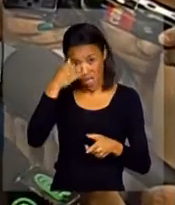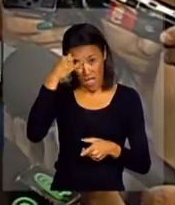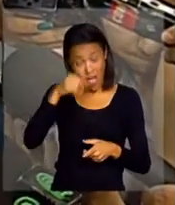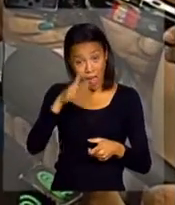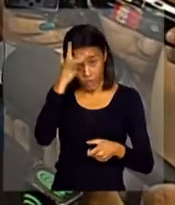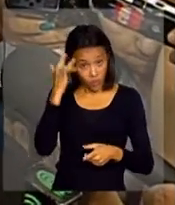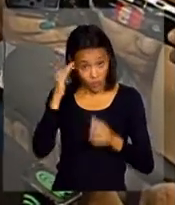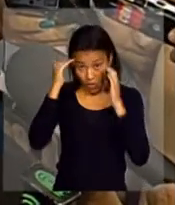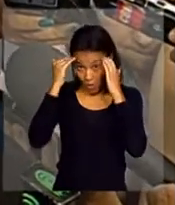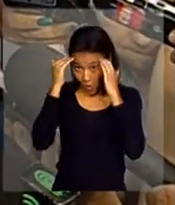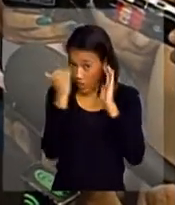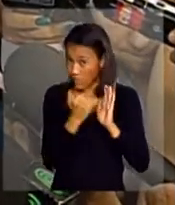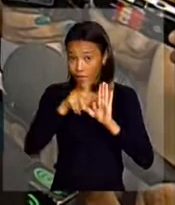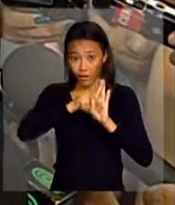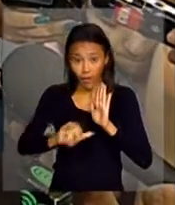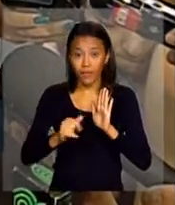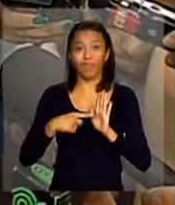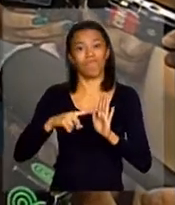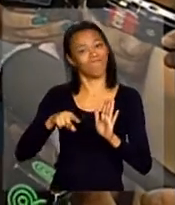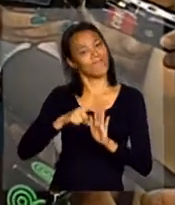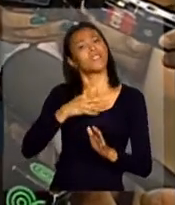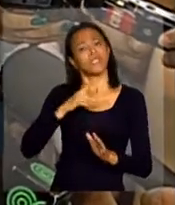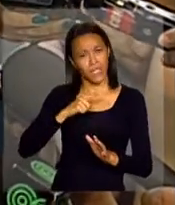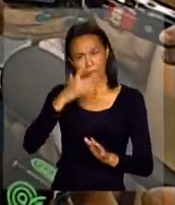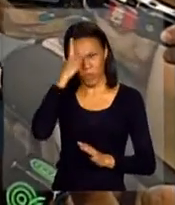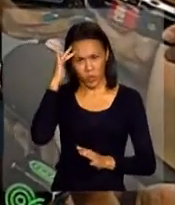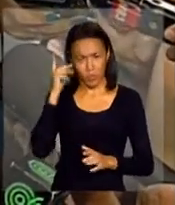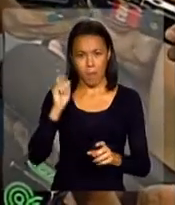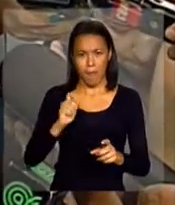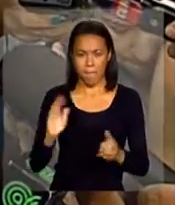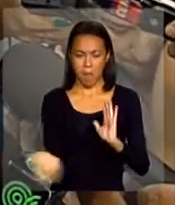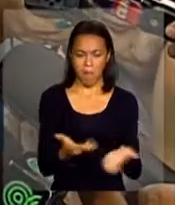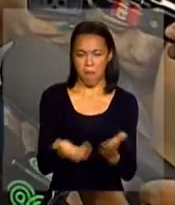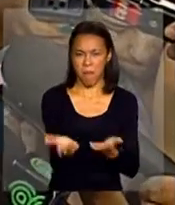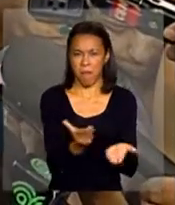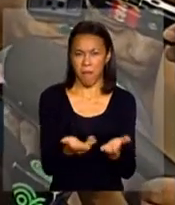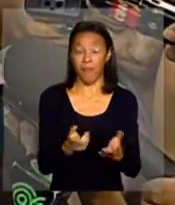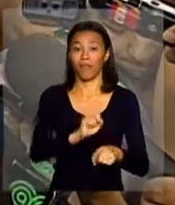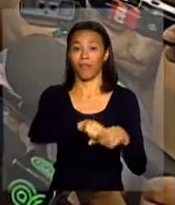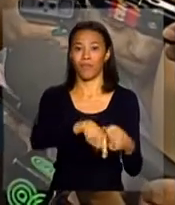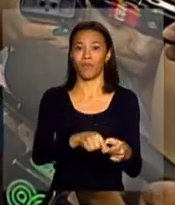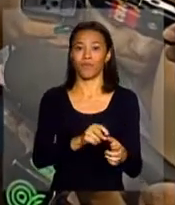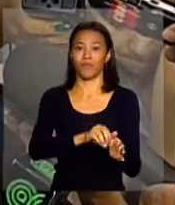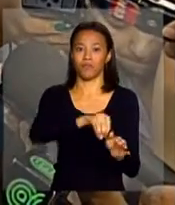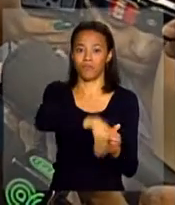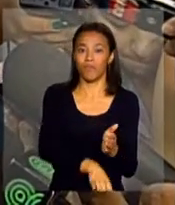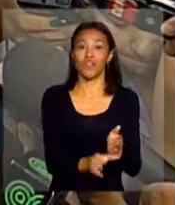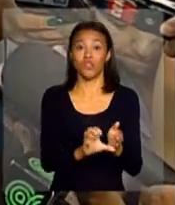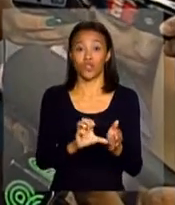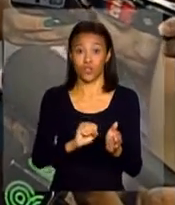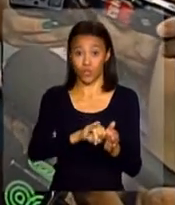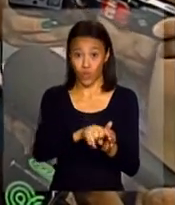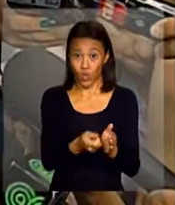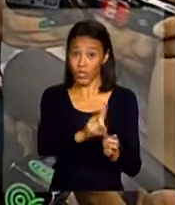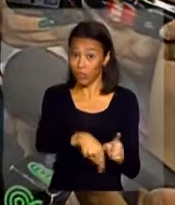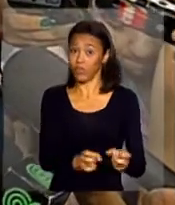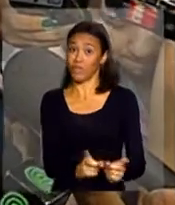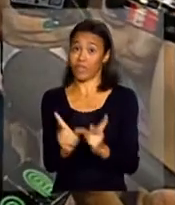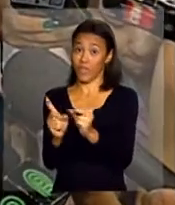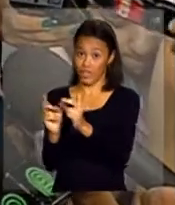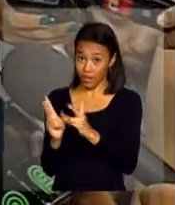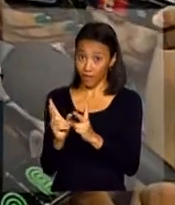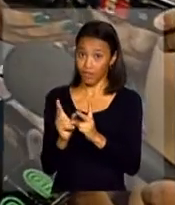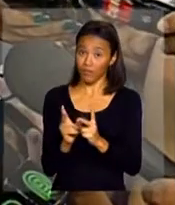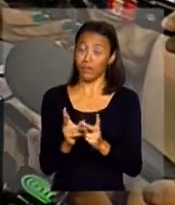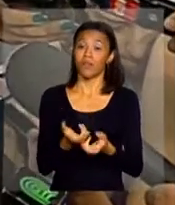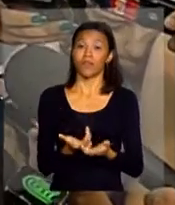a lei. Tem muita gente que está desmatando ilegalmente para depois tentar vender essa soja, incorporar isso à produção de